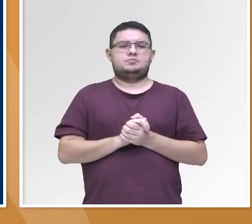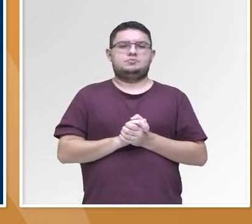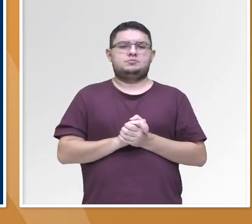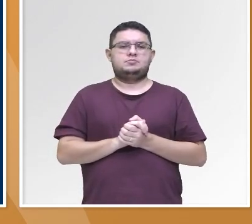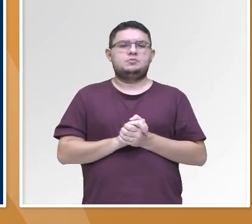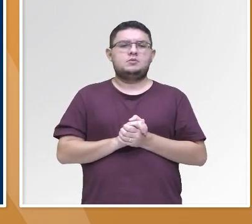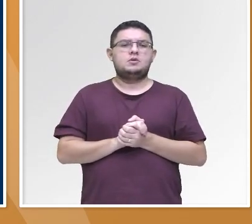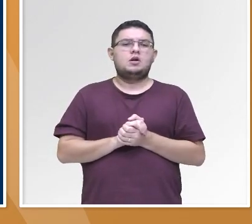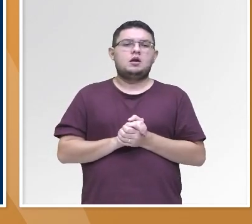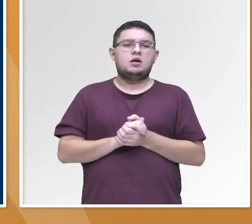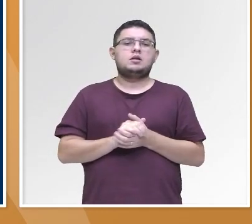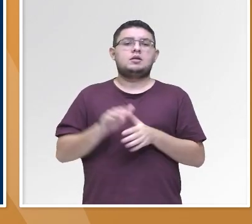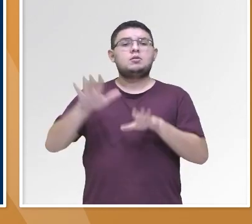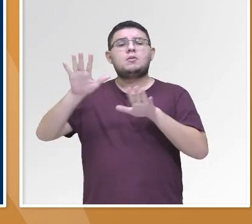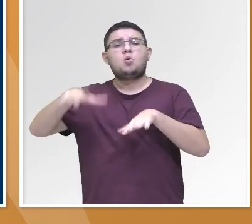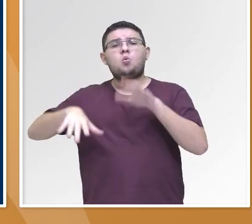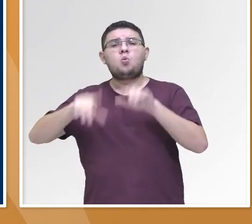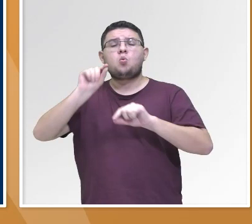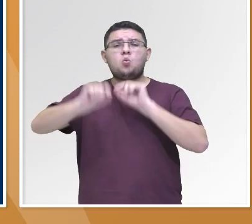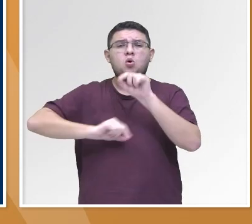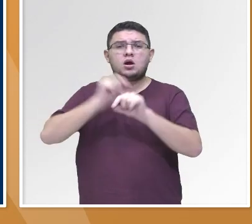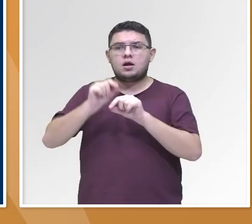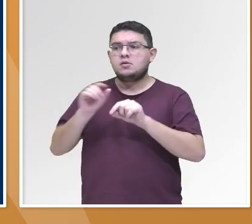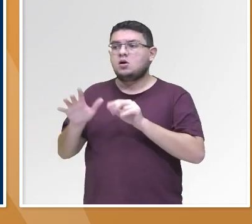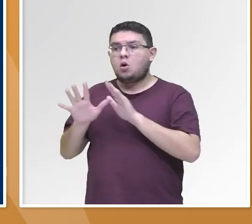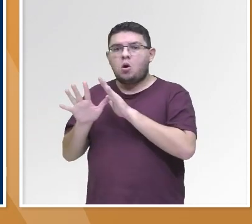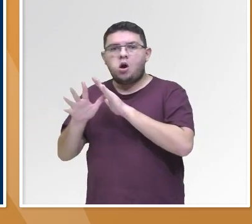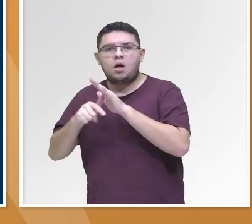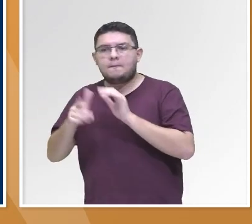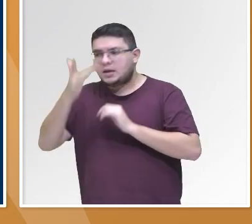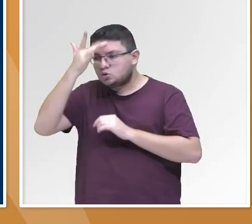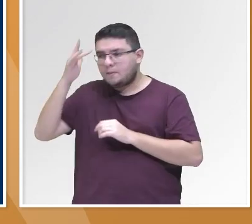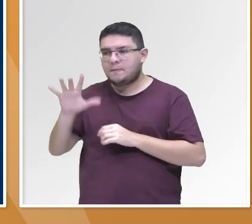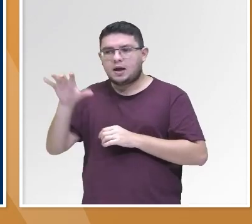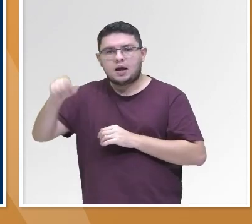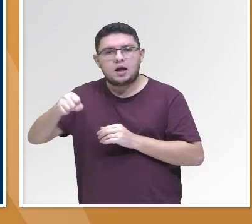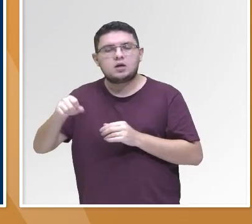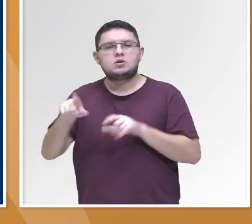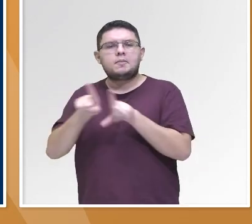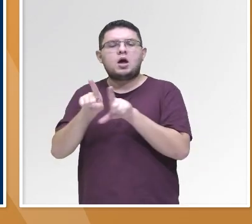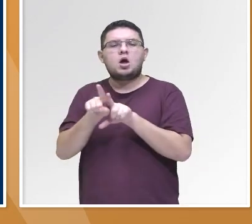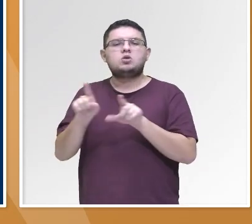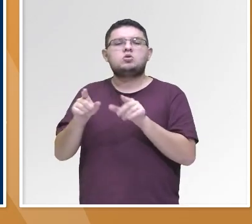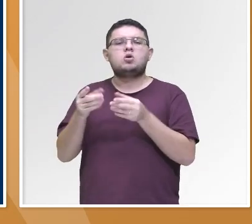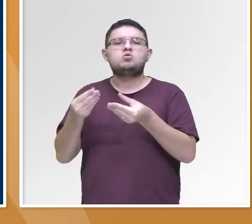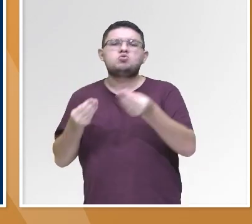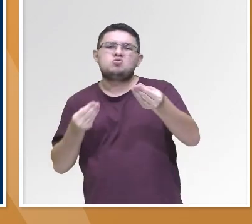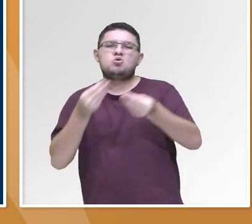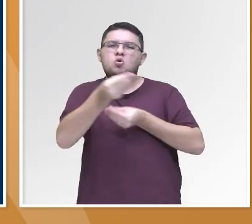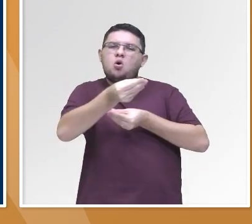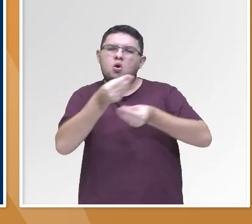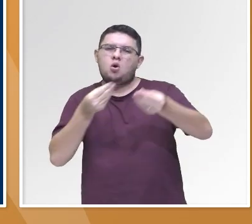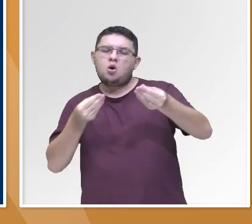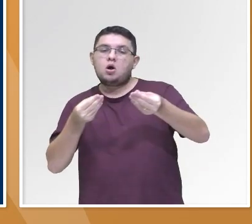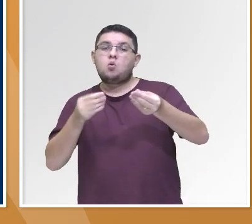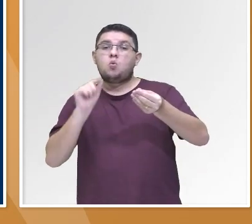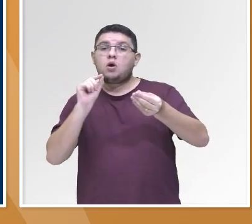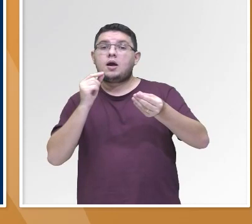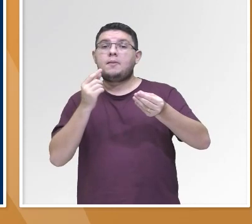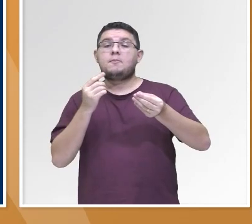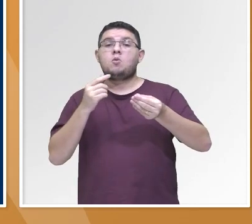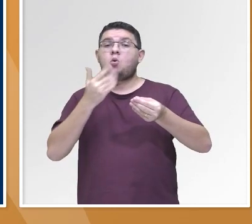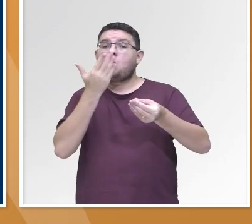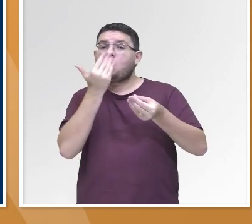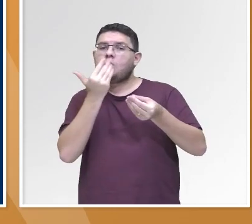troca de um membro da comunidade por alimento e outros objetos, como tabaco, aguardente, pólvora e armas de fogo. Então, pessoas